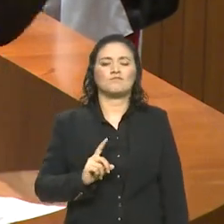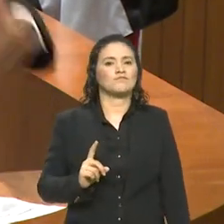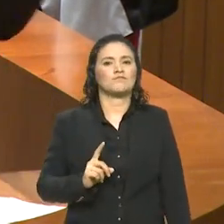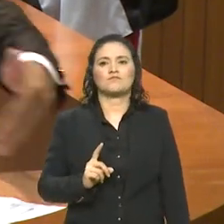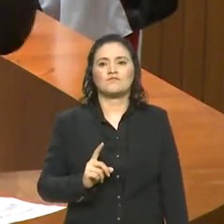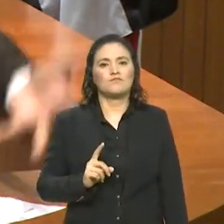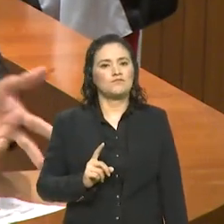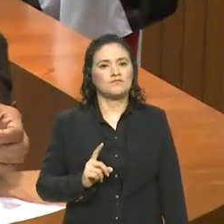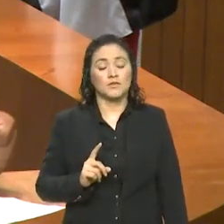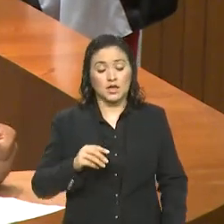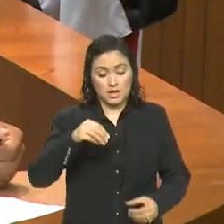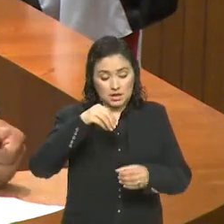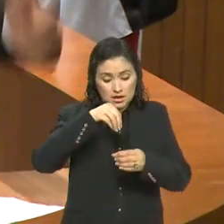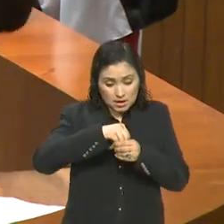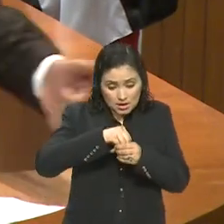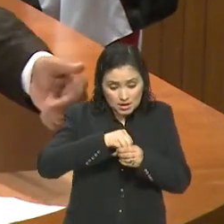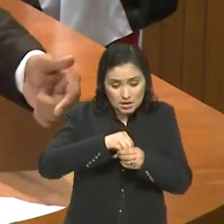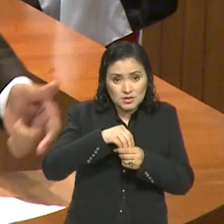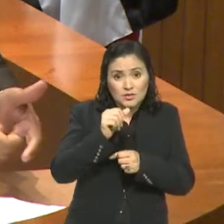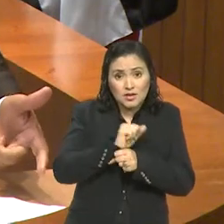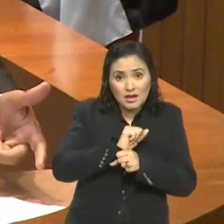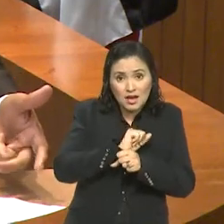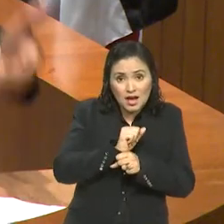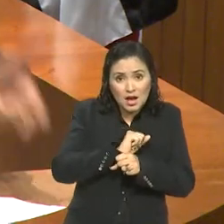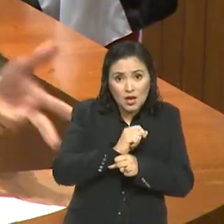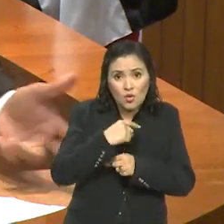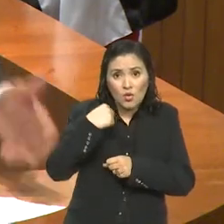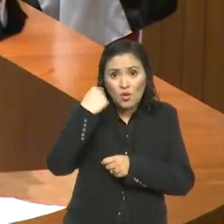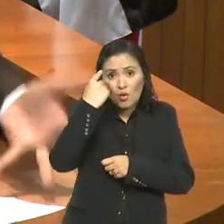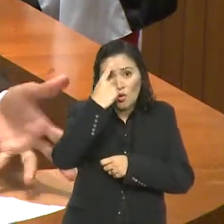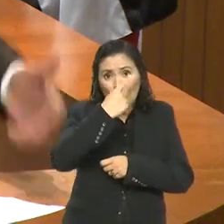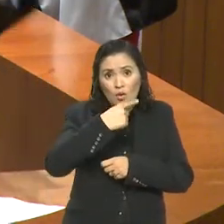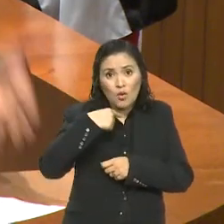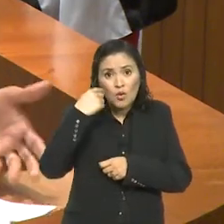carro. 8, 9, 10 horas sem comer nada.